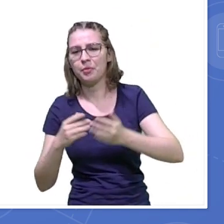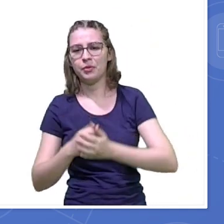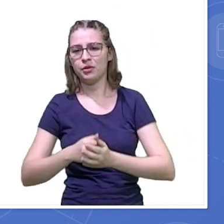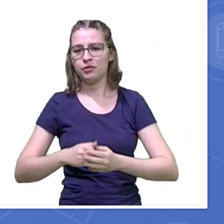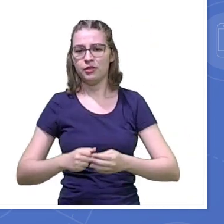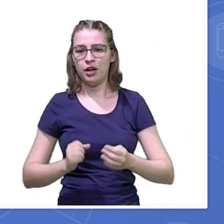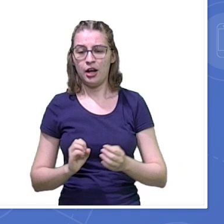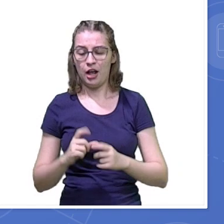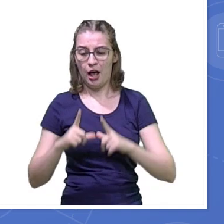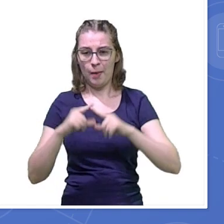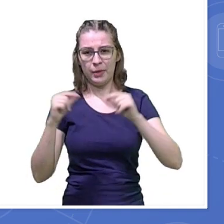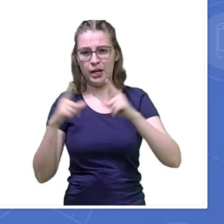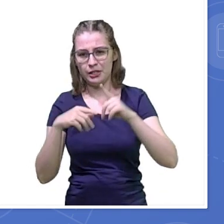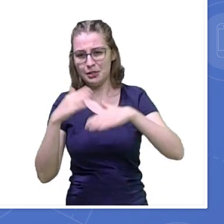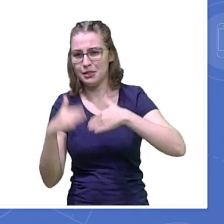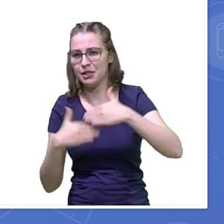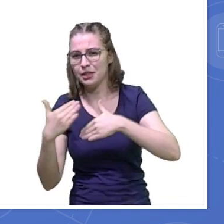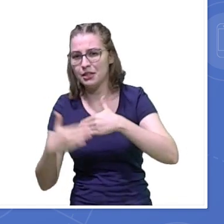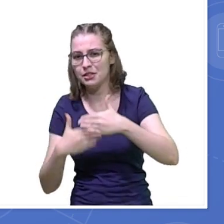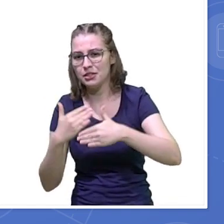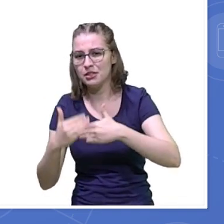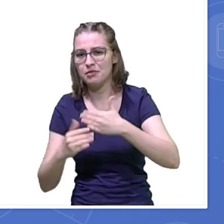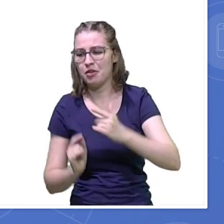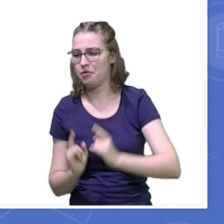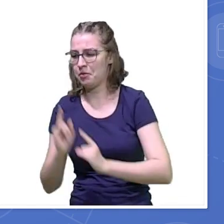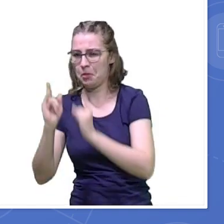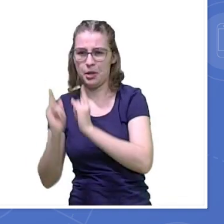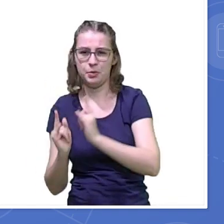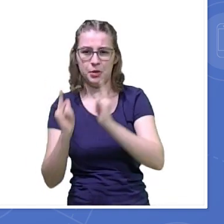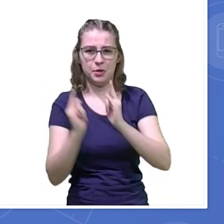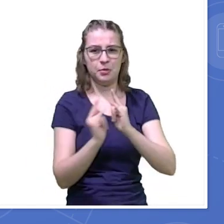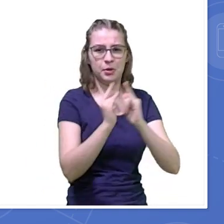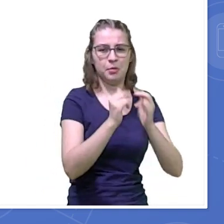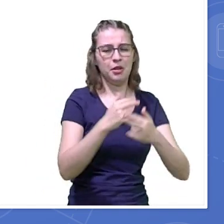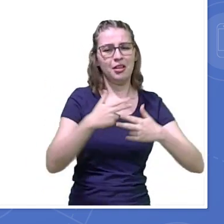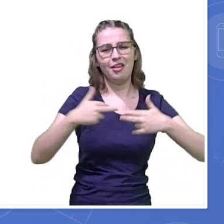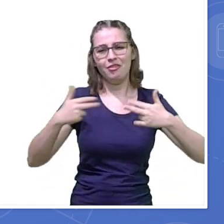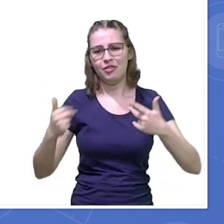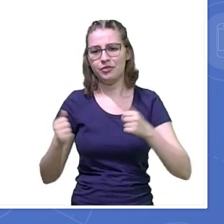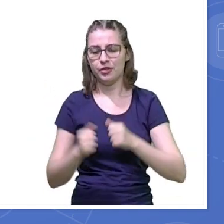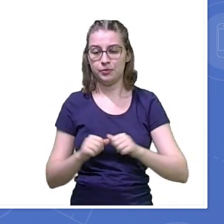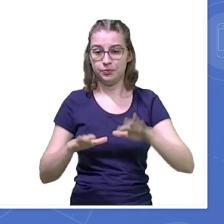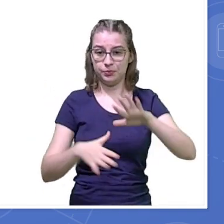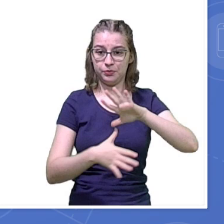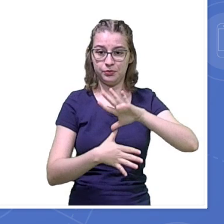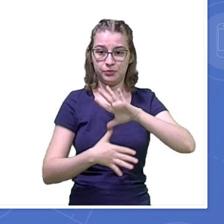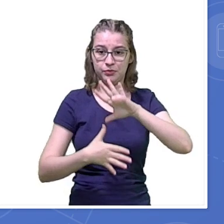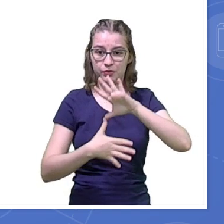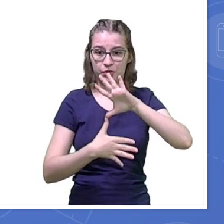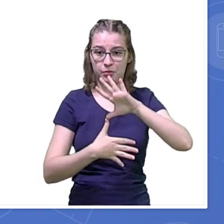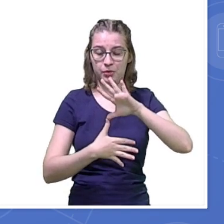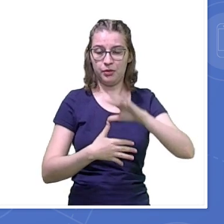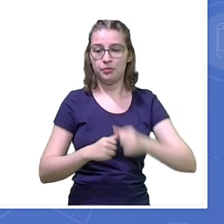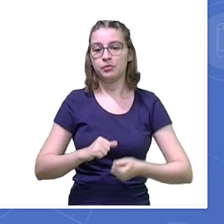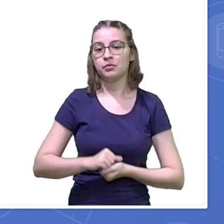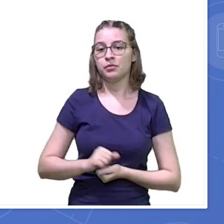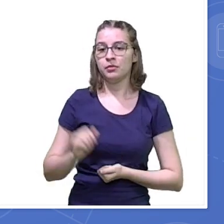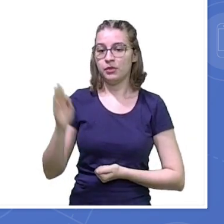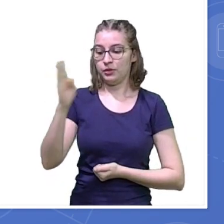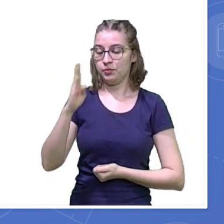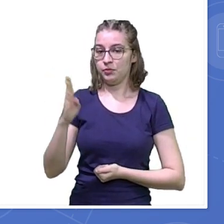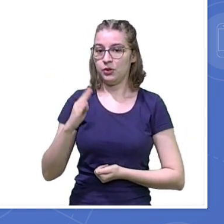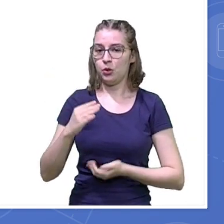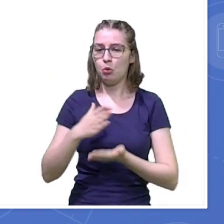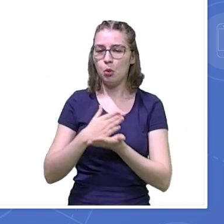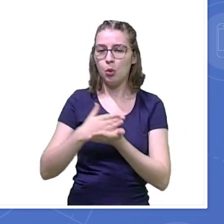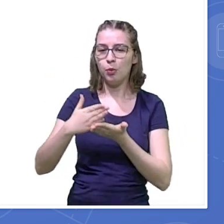cidades, a formação das metrópoles do Brasil. O mapa do Brasil começou a existir